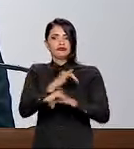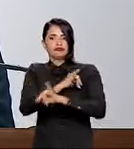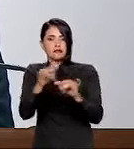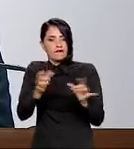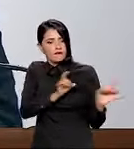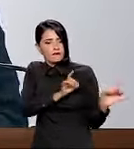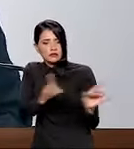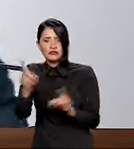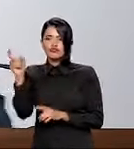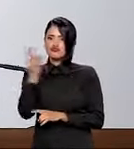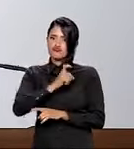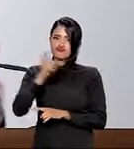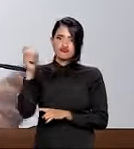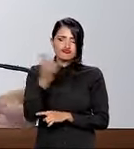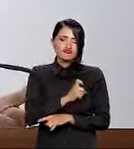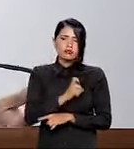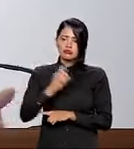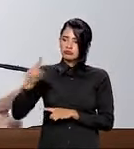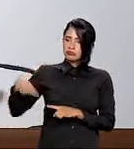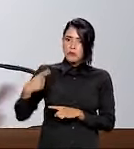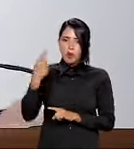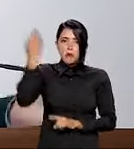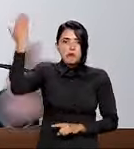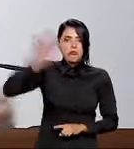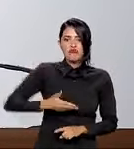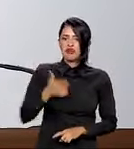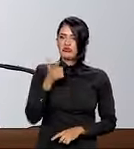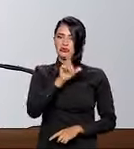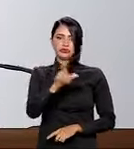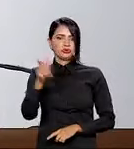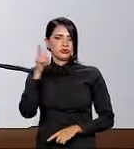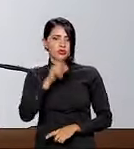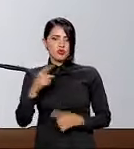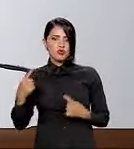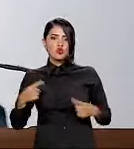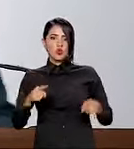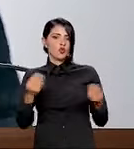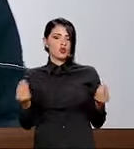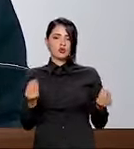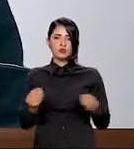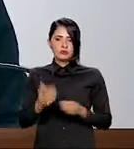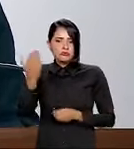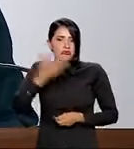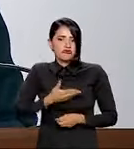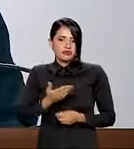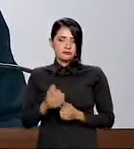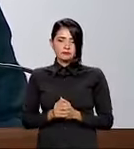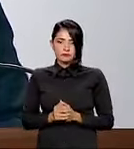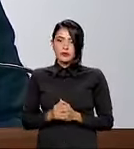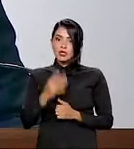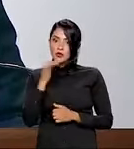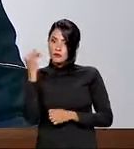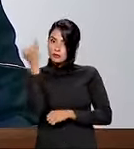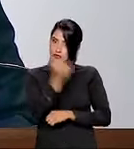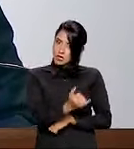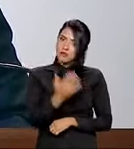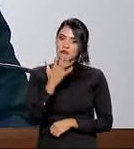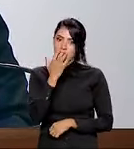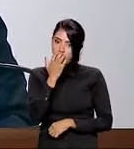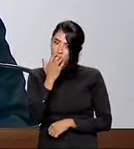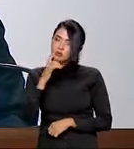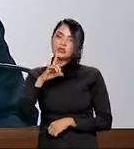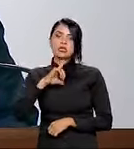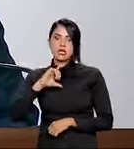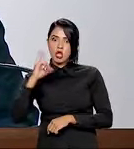mentira que depois ninguém conseguiu provar a mentira colocada contra. Então, o que eu disse para o Maduro é que existe